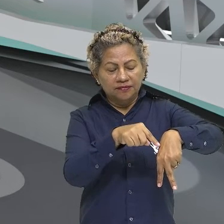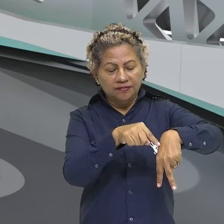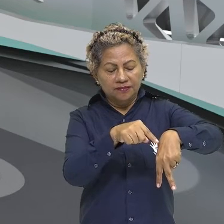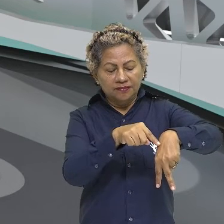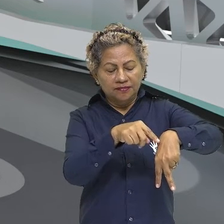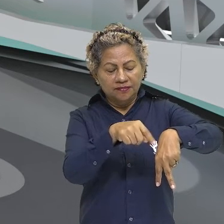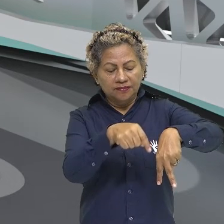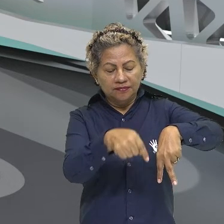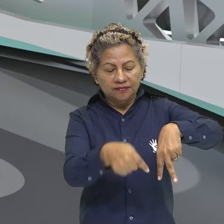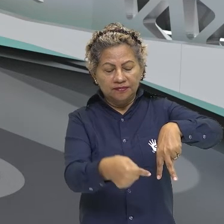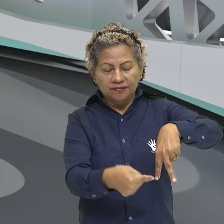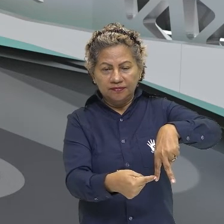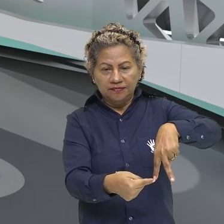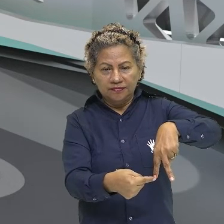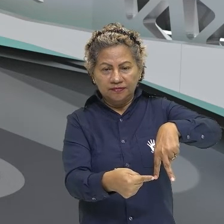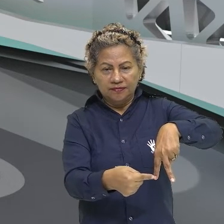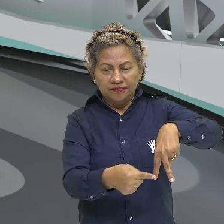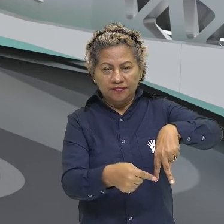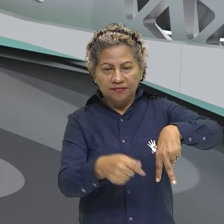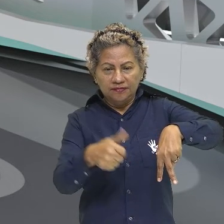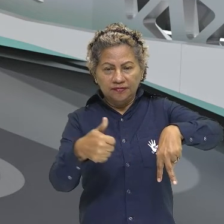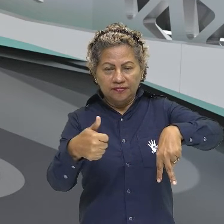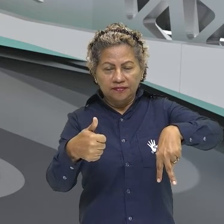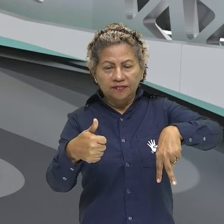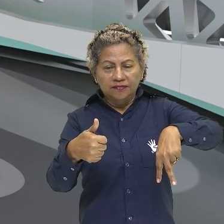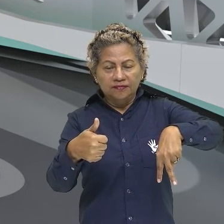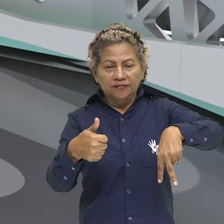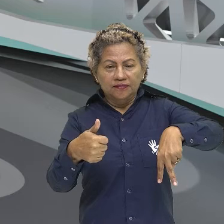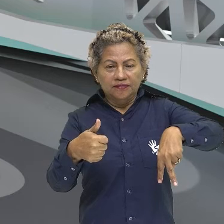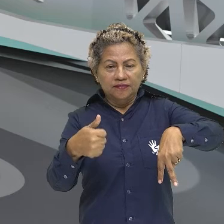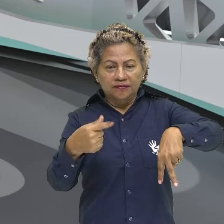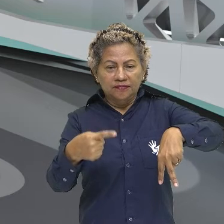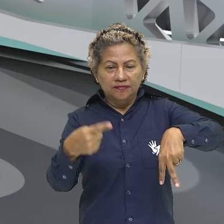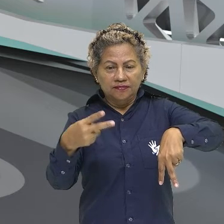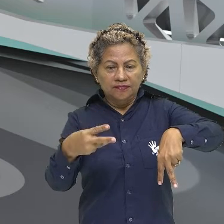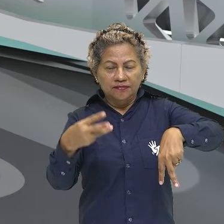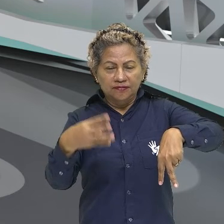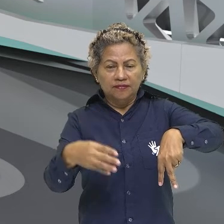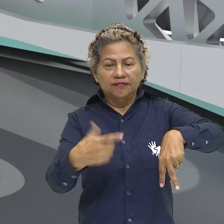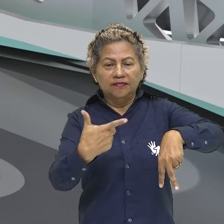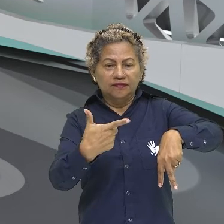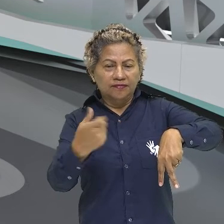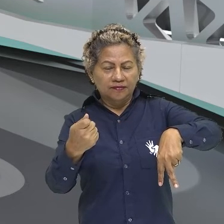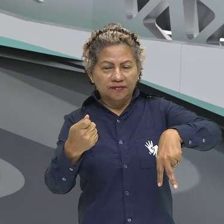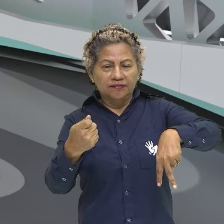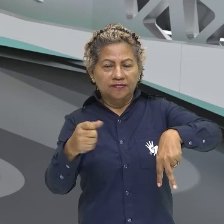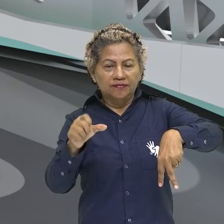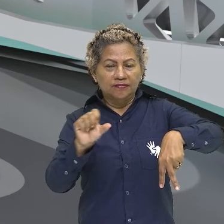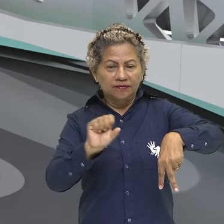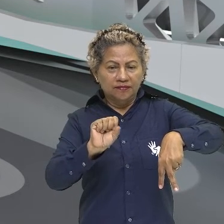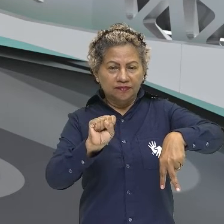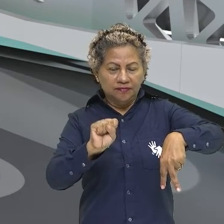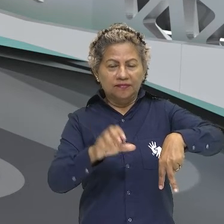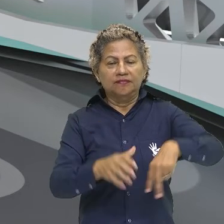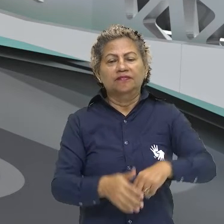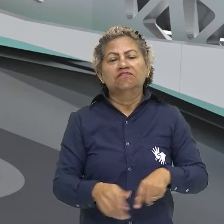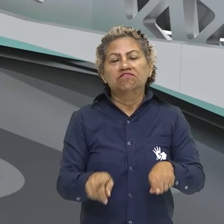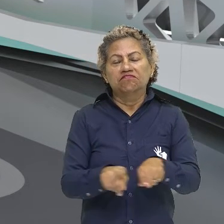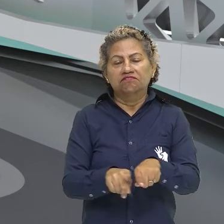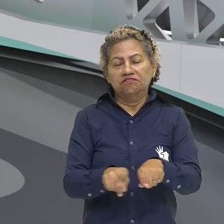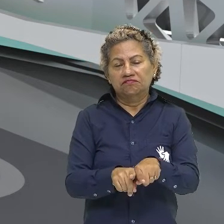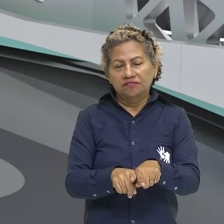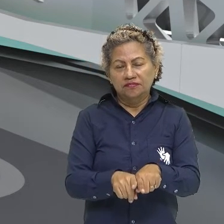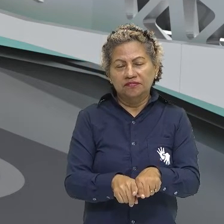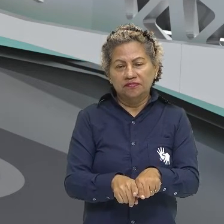fica contando até 20 segundos no máximo, né? E aí pode ser com uma ajuda externa ou